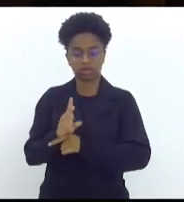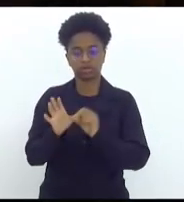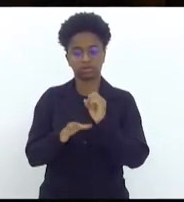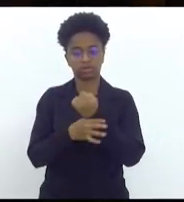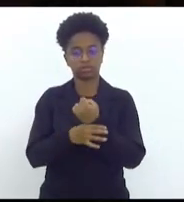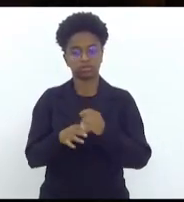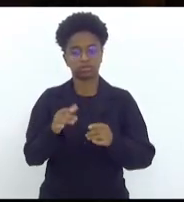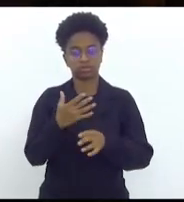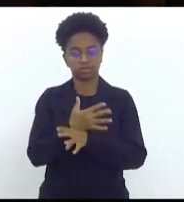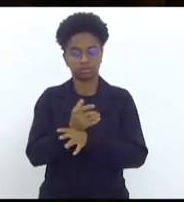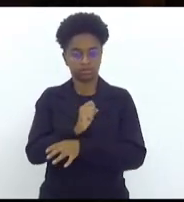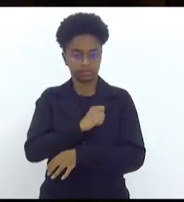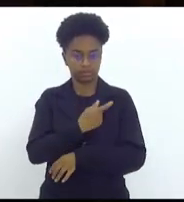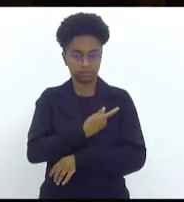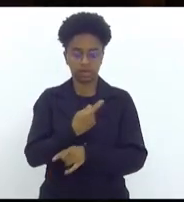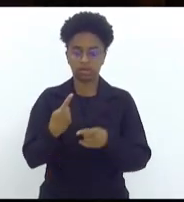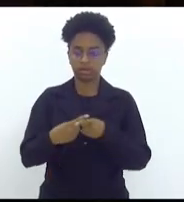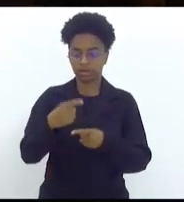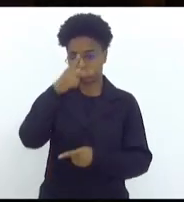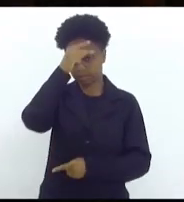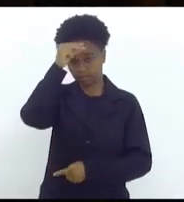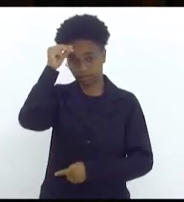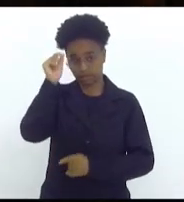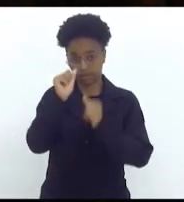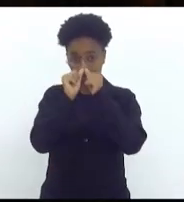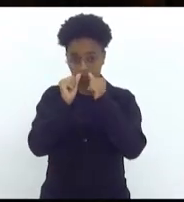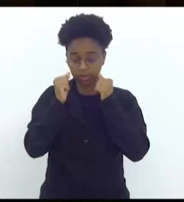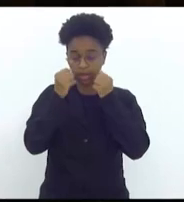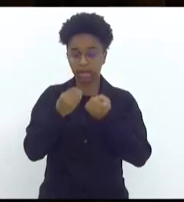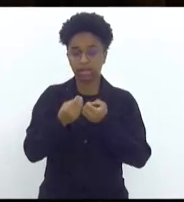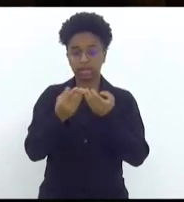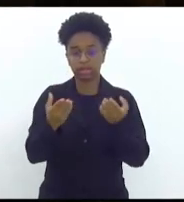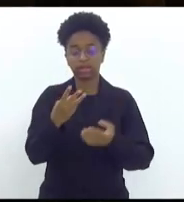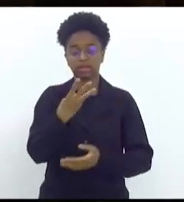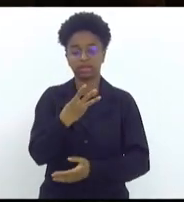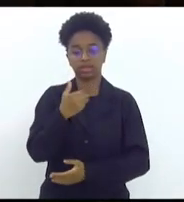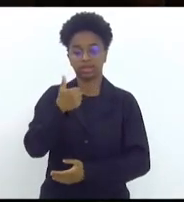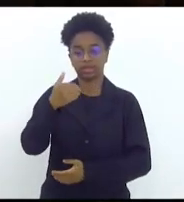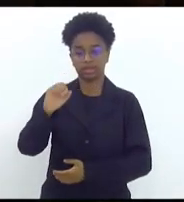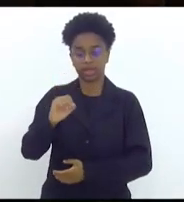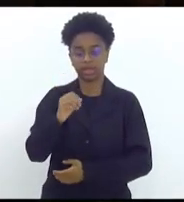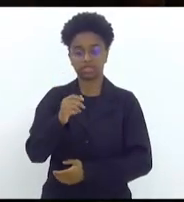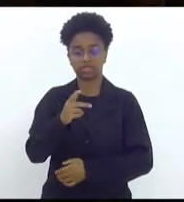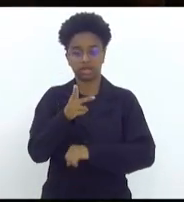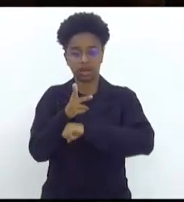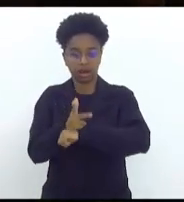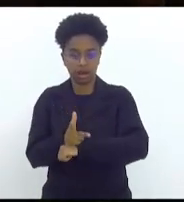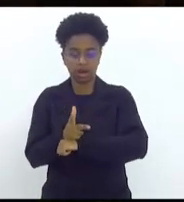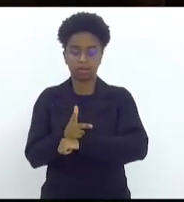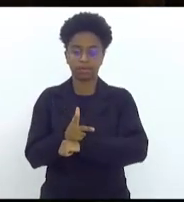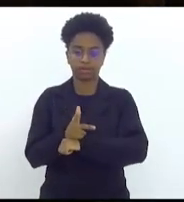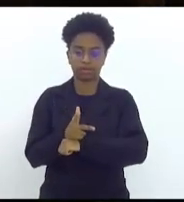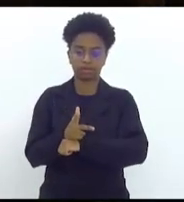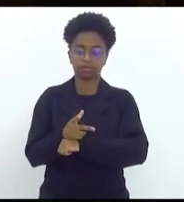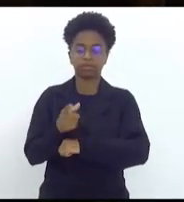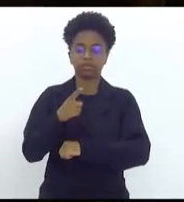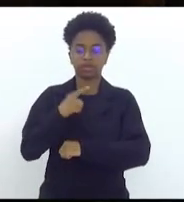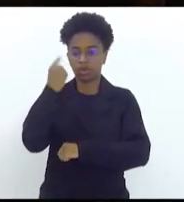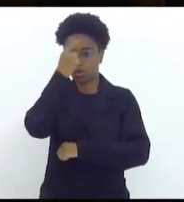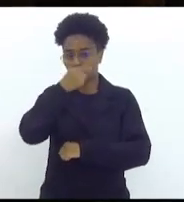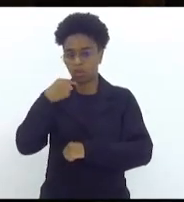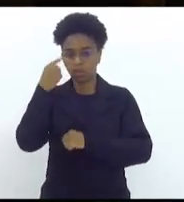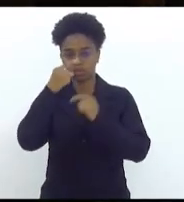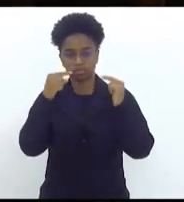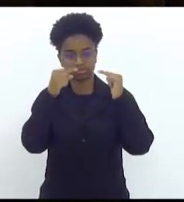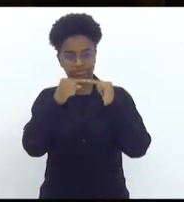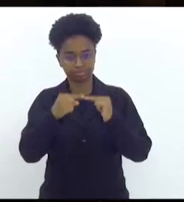Gonçalo a gestão do prefeito Capitão Nelson estará entregando 310 câmeras de última geração com reconhecimento facial